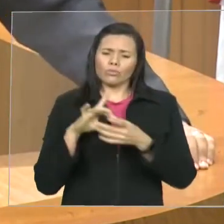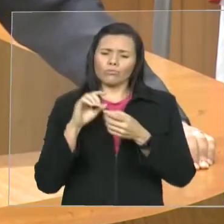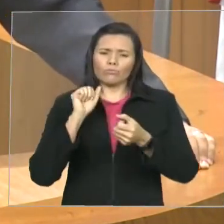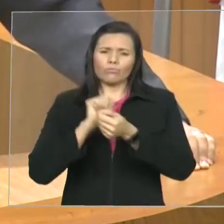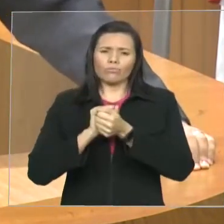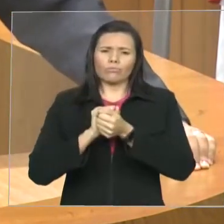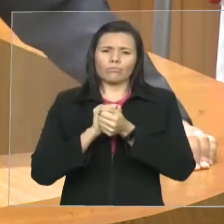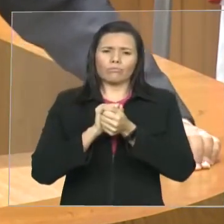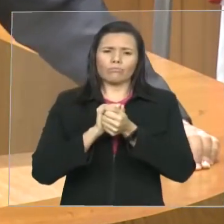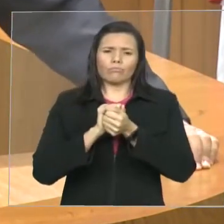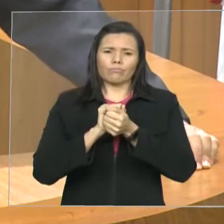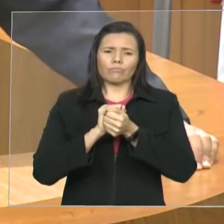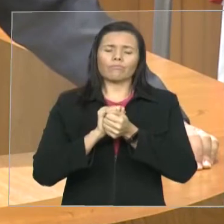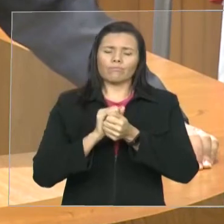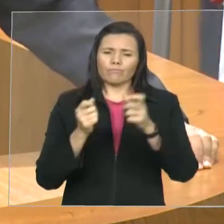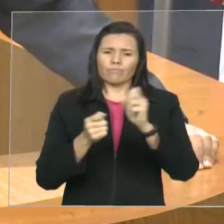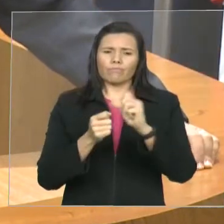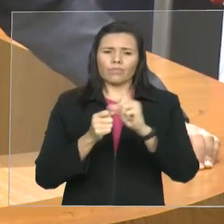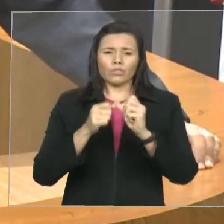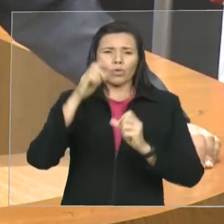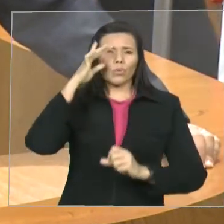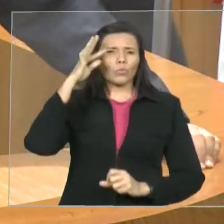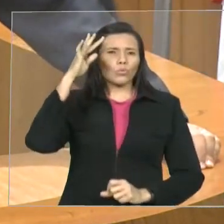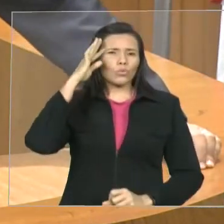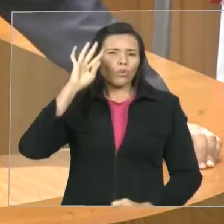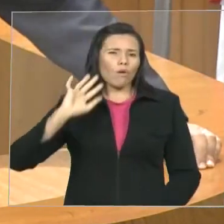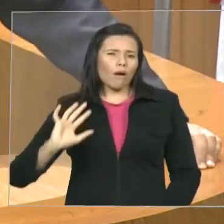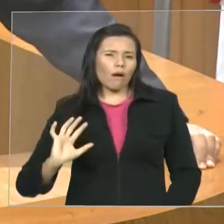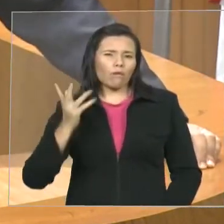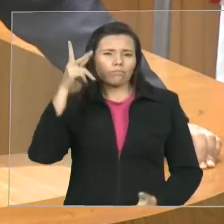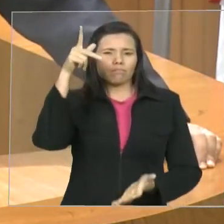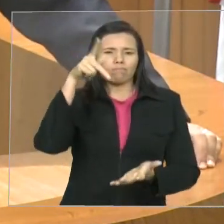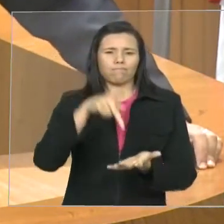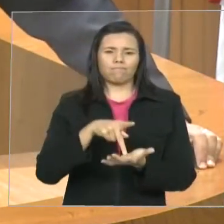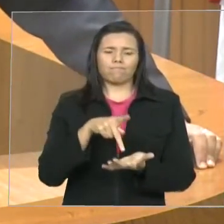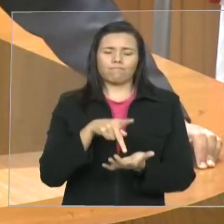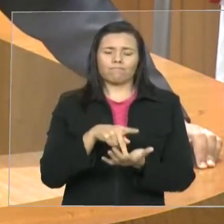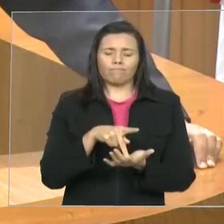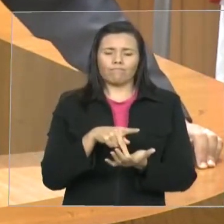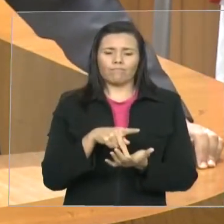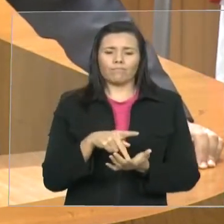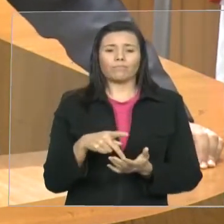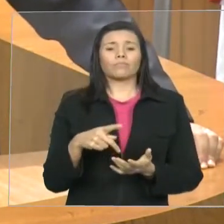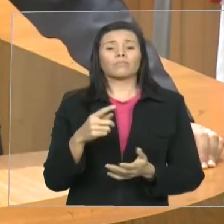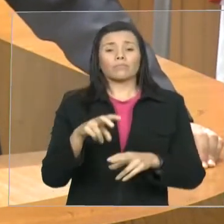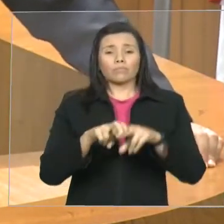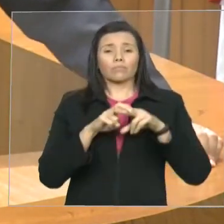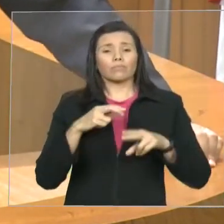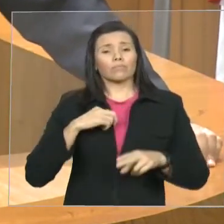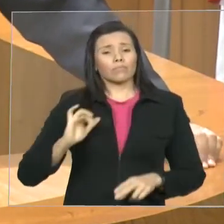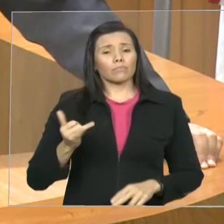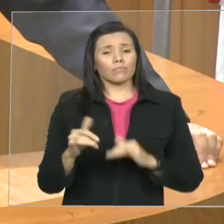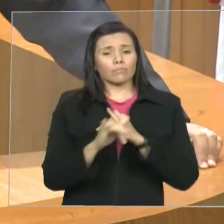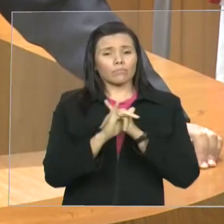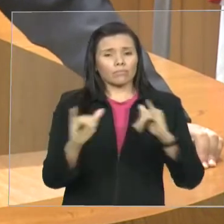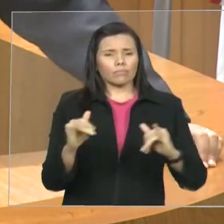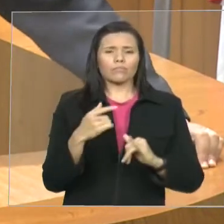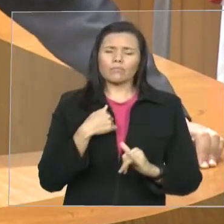sonho. Eu quero, portanto, informar que estamos em